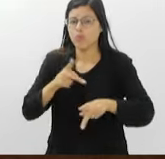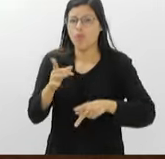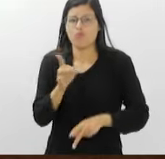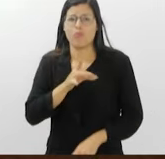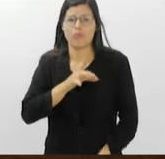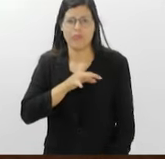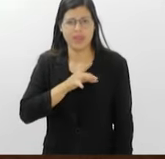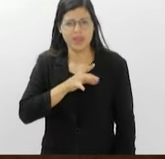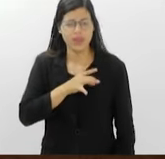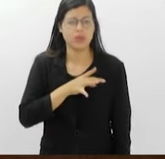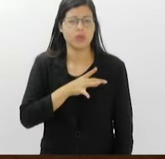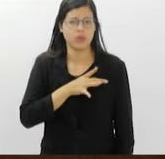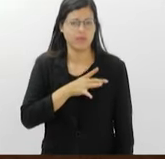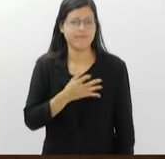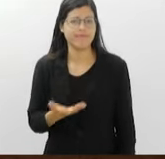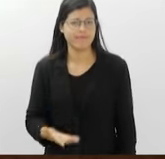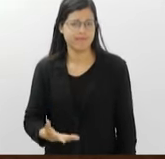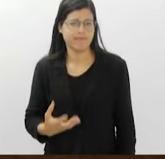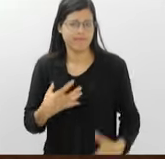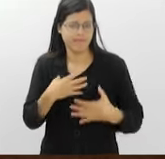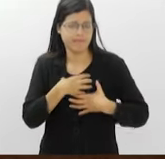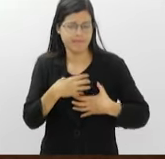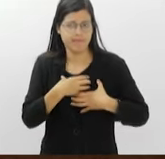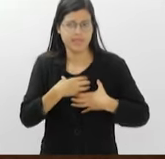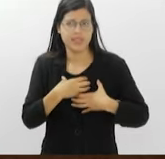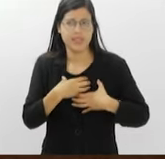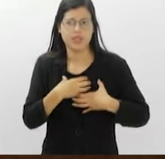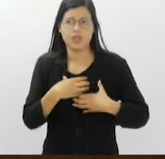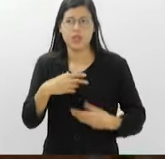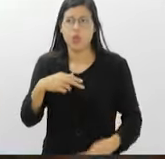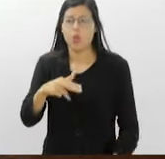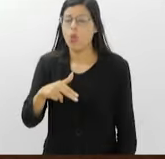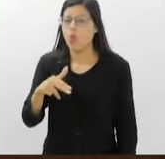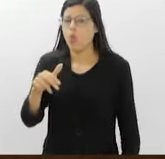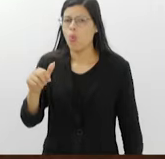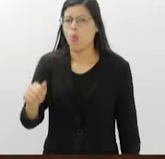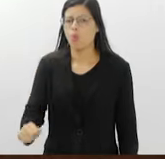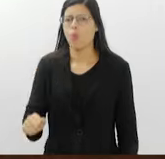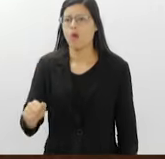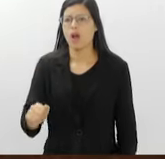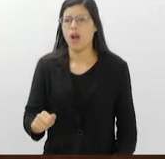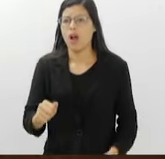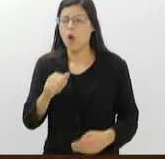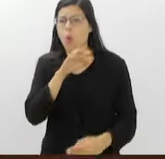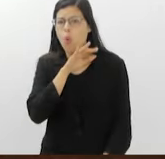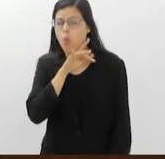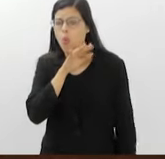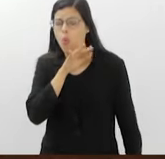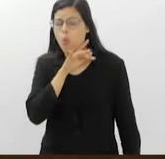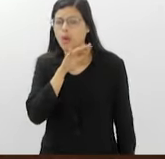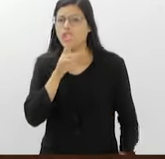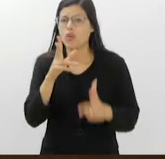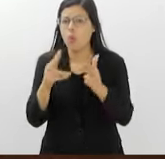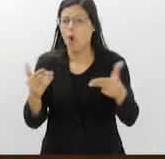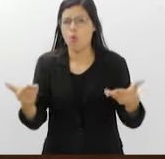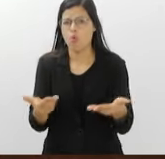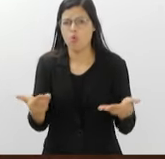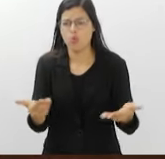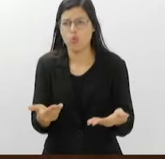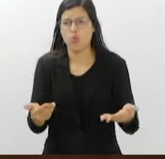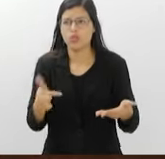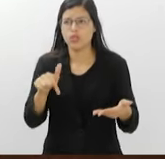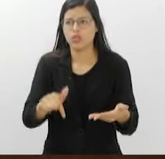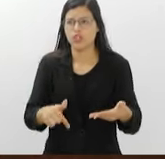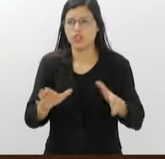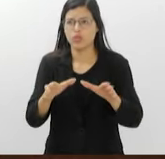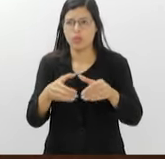e relatar, nunca teve tão ruim como está hoje a área do 20º Batalhão. No meu bairro, onde sou